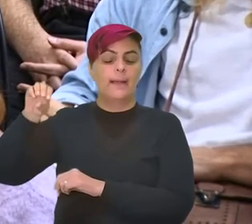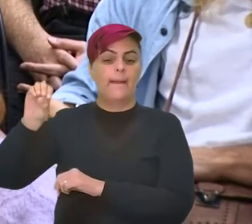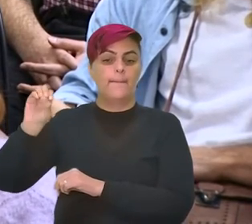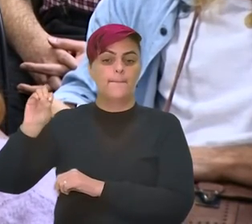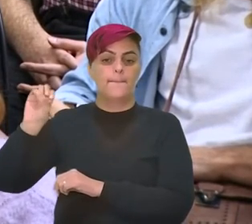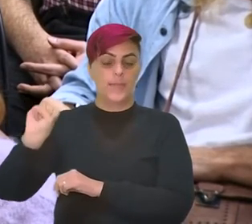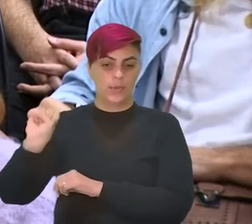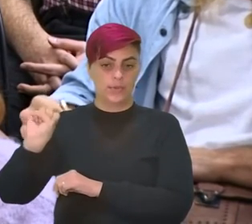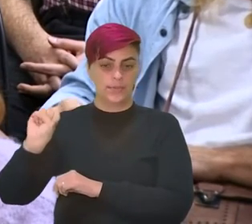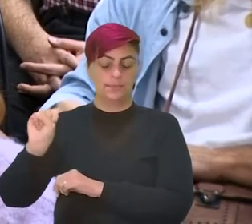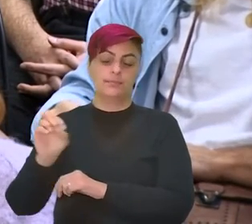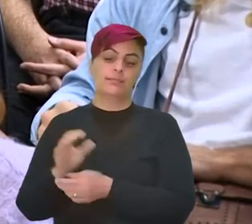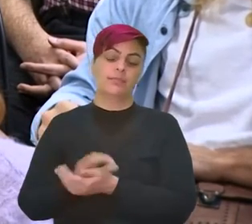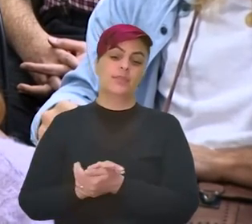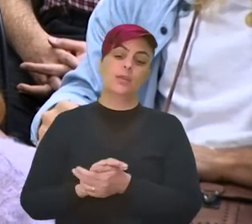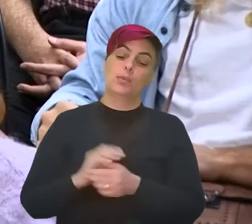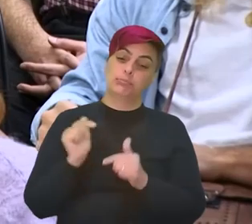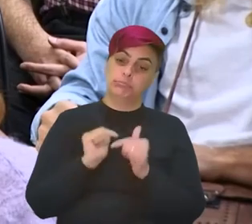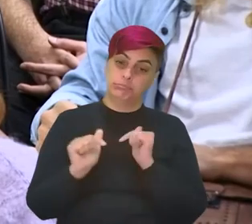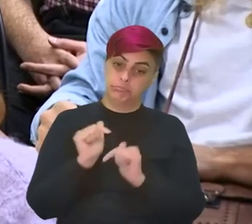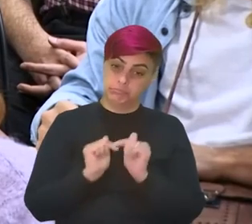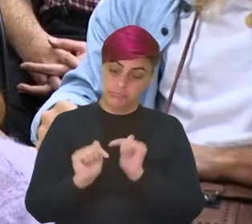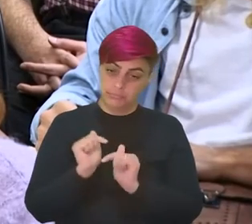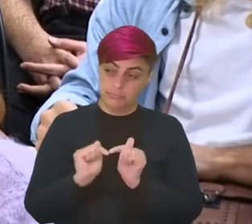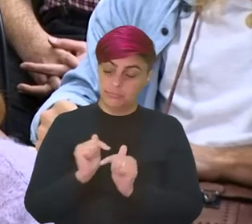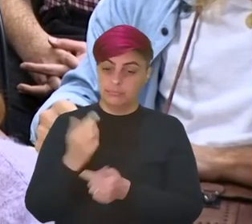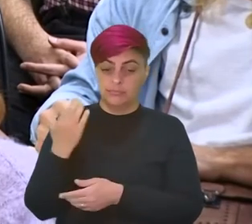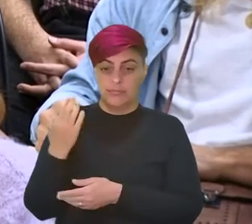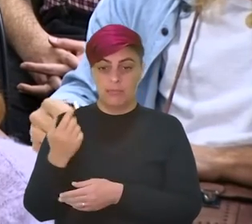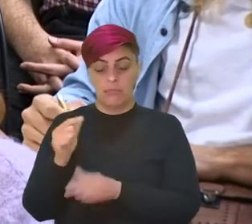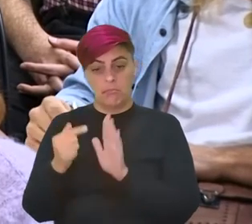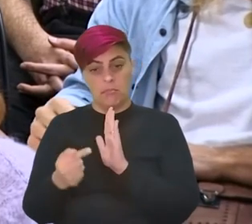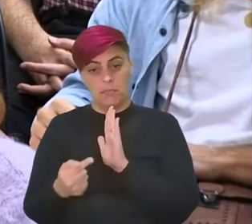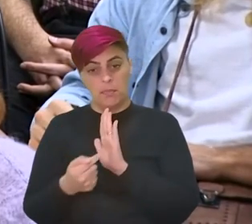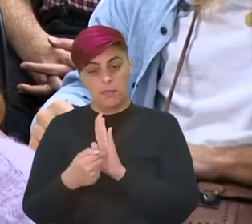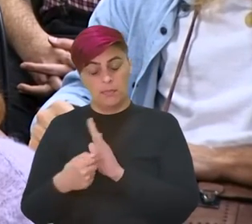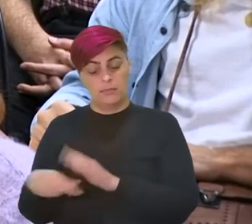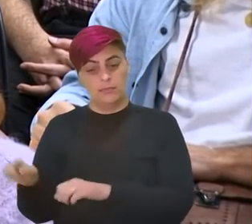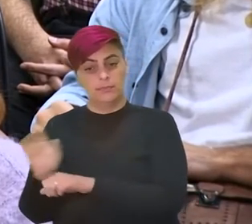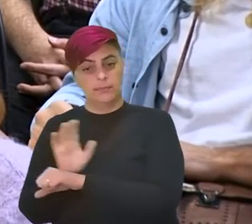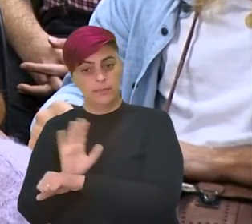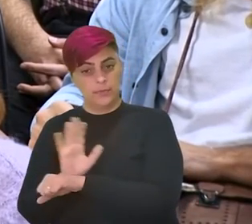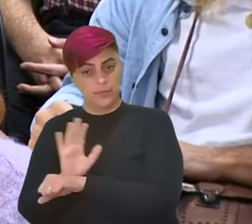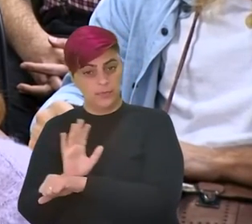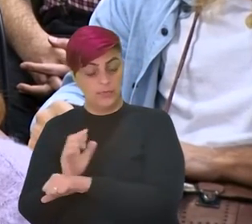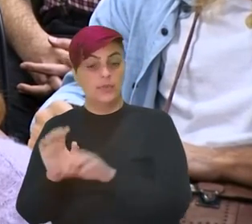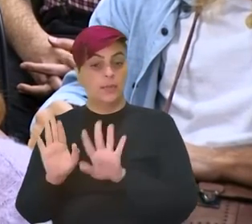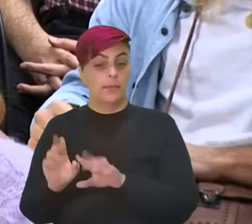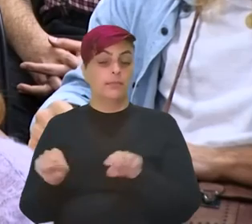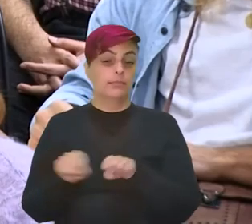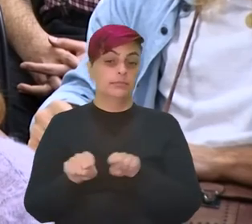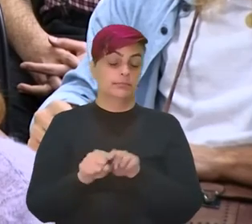fabricado, do ficcional, que está presente no filme do Flaherty, mas também no